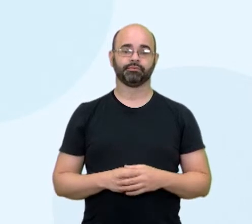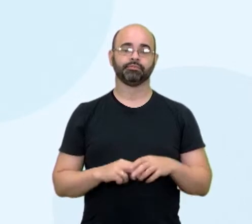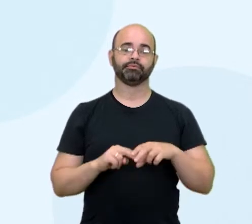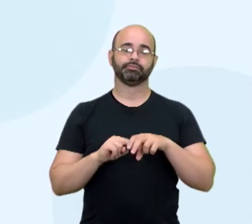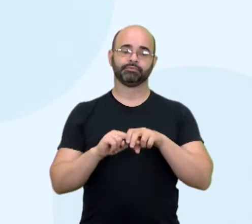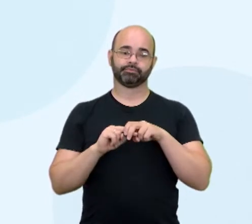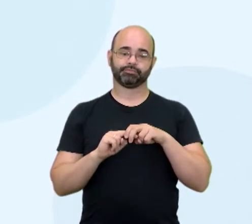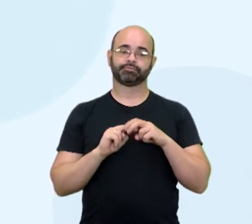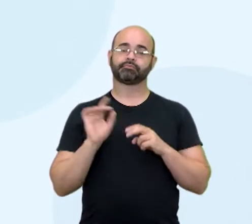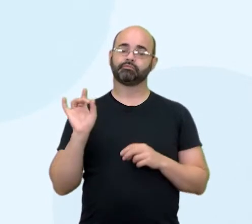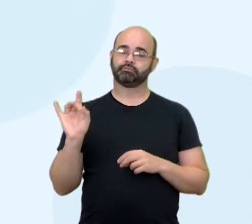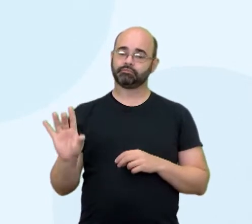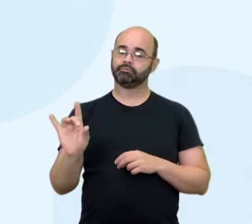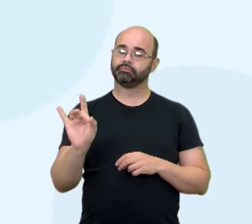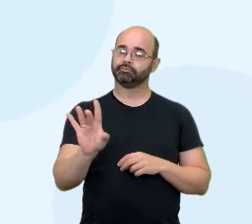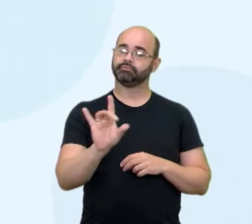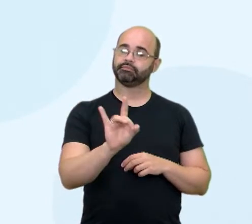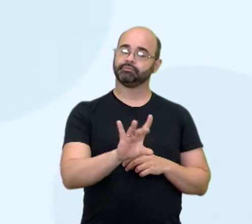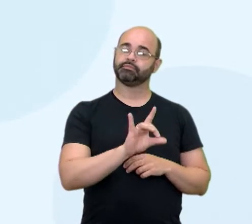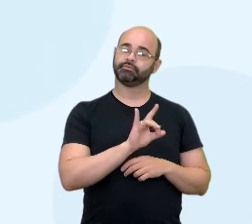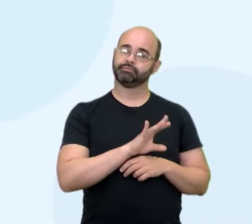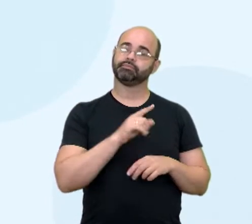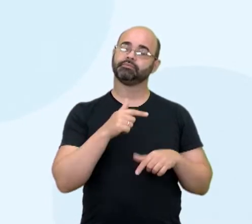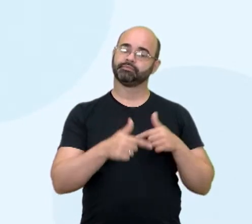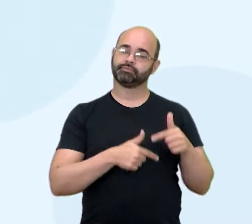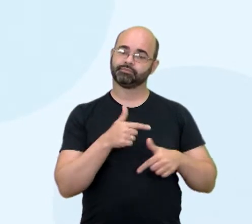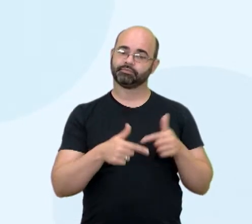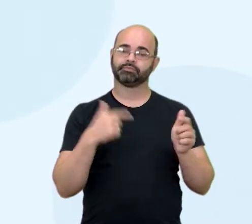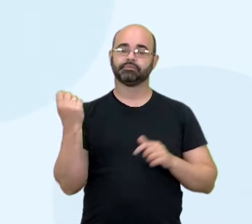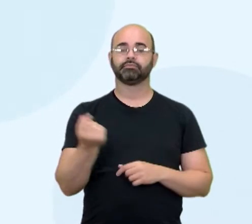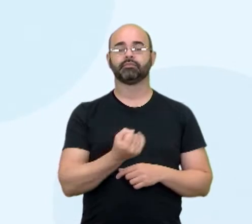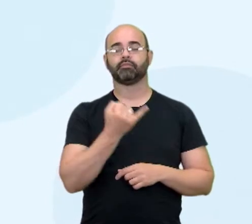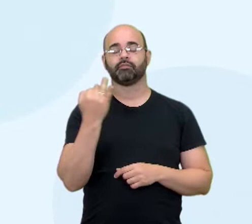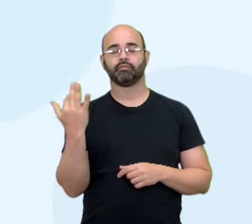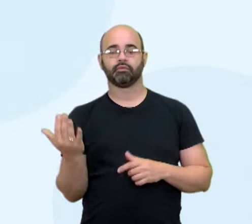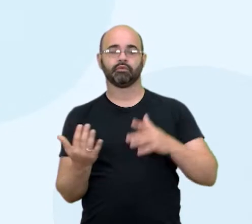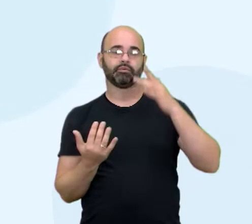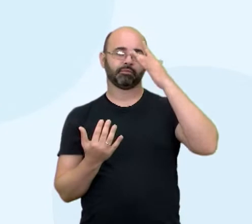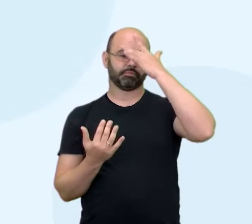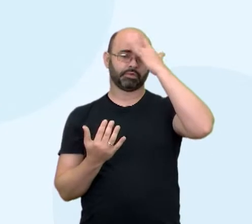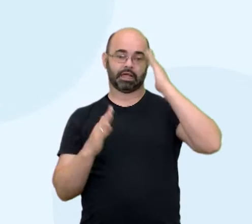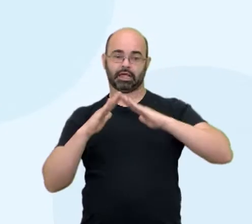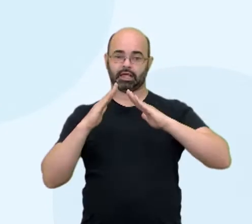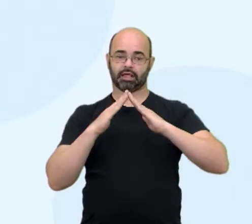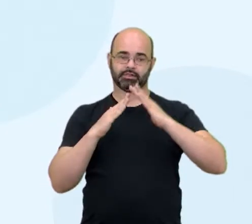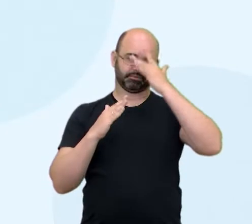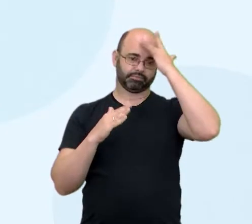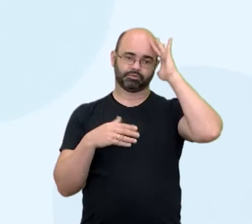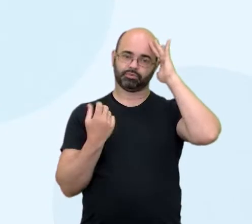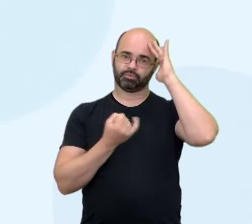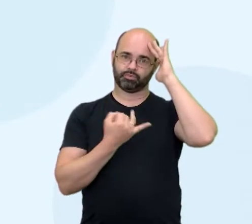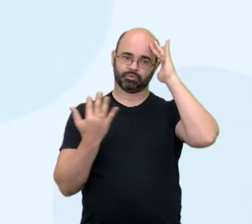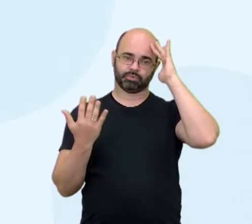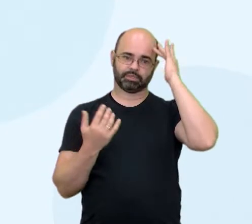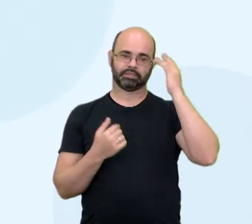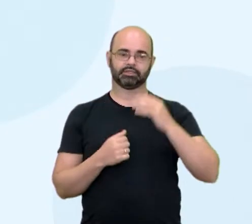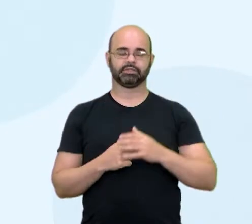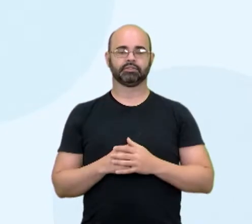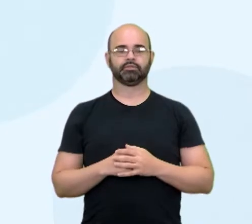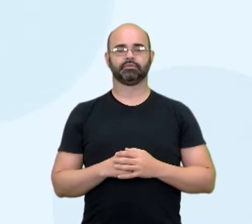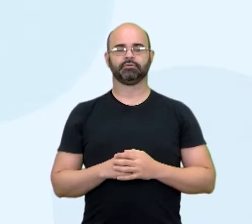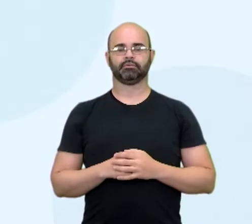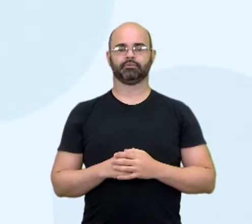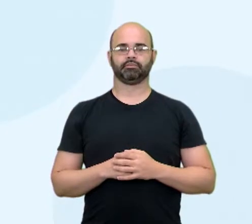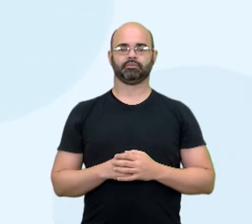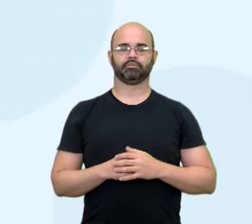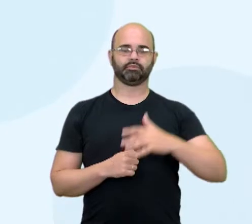realizada individualmente, tá ok? Quantificando pessoas da residência, ok? Dessas pessoas da